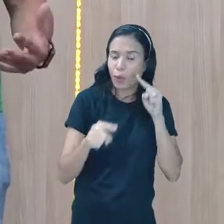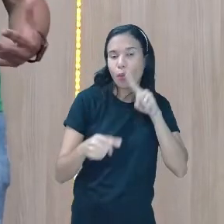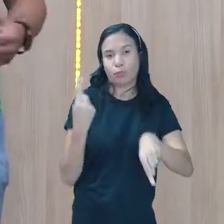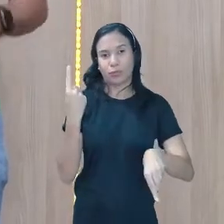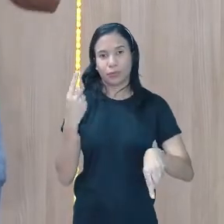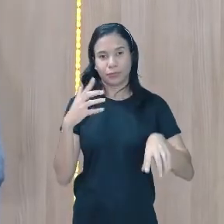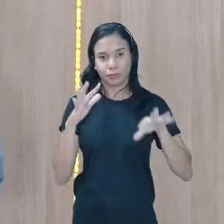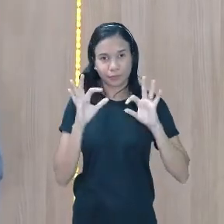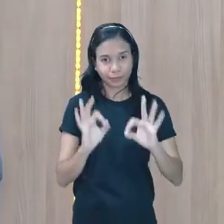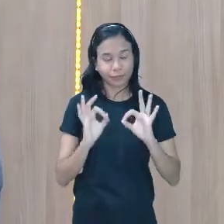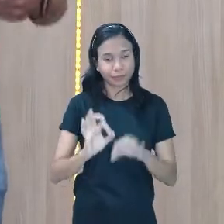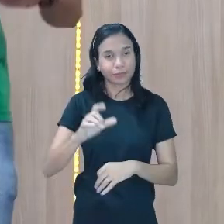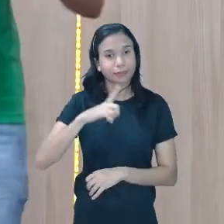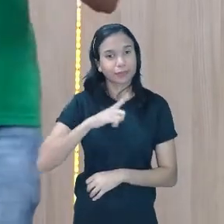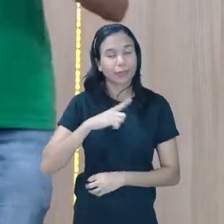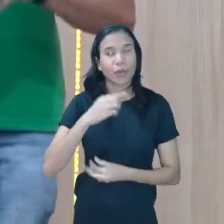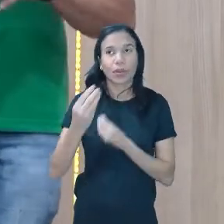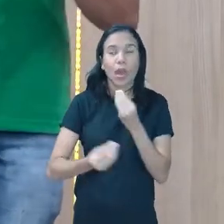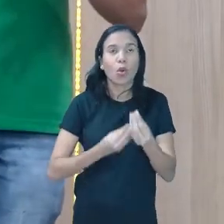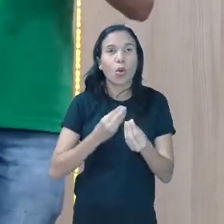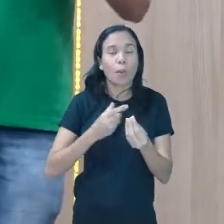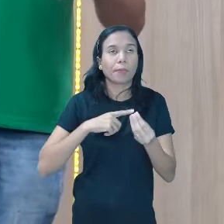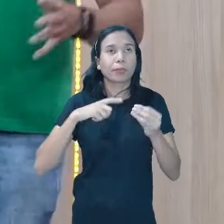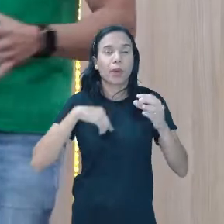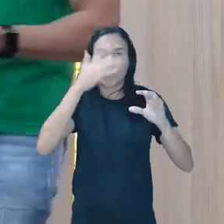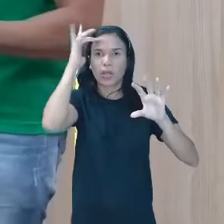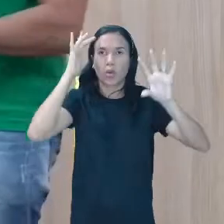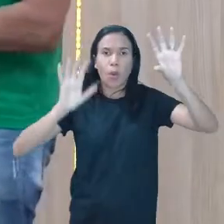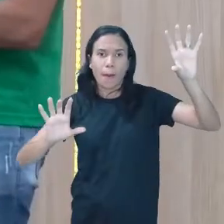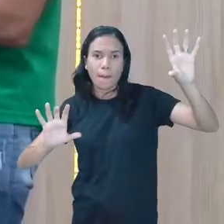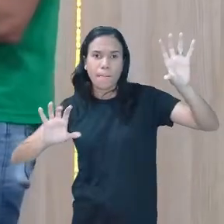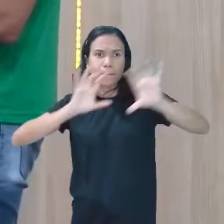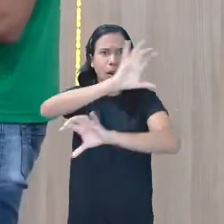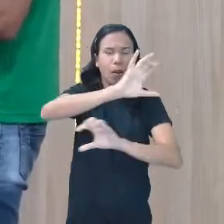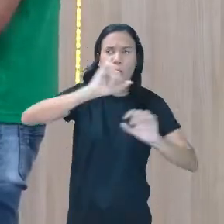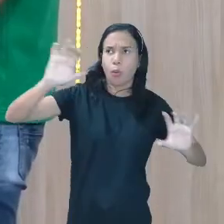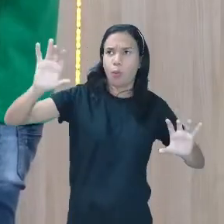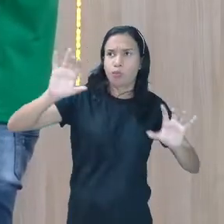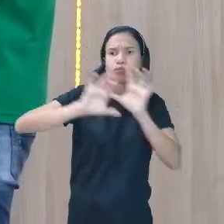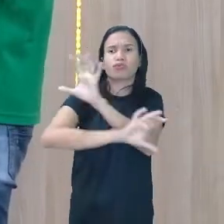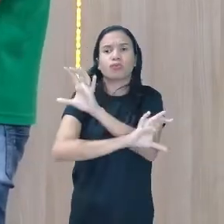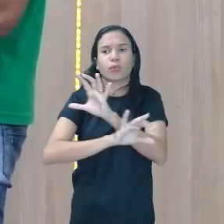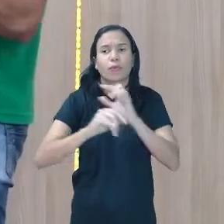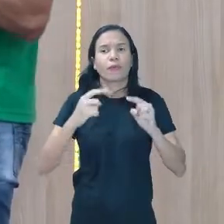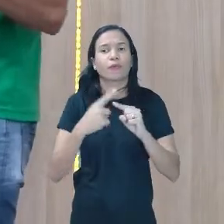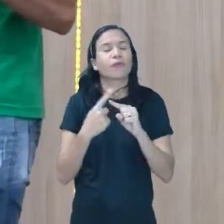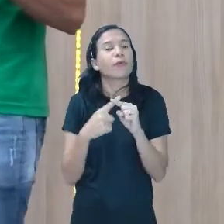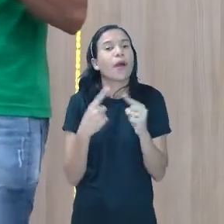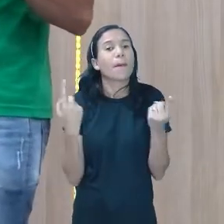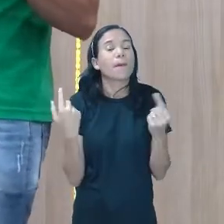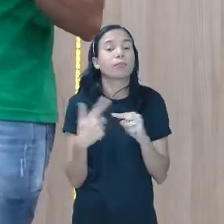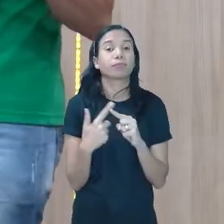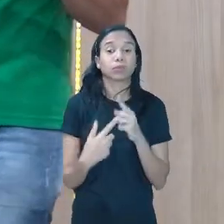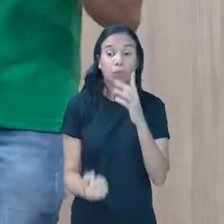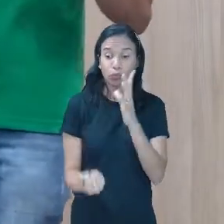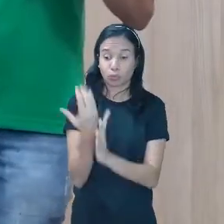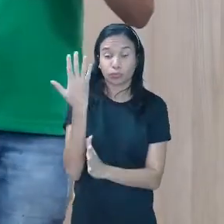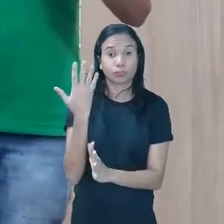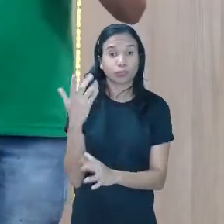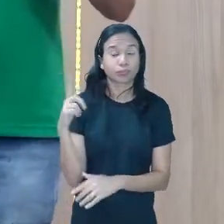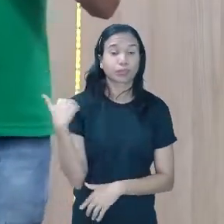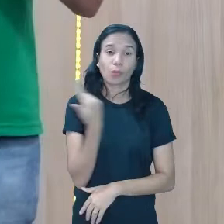uma proporção. Essa ideia de meio pelos extremos, ela surgiu porque a gente pode